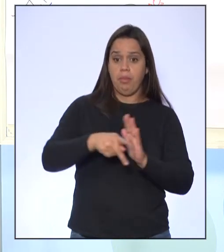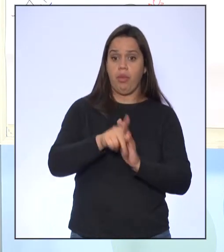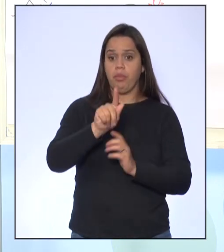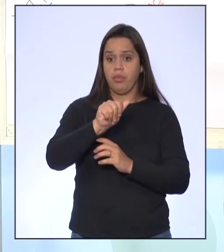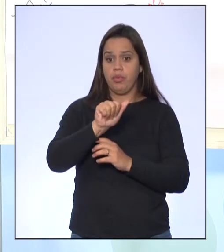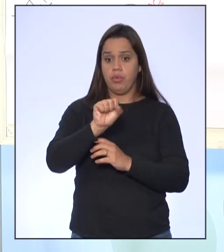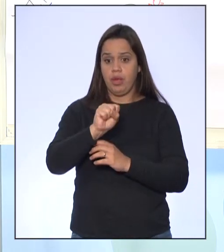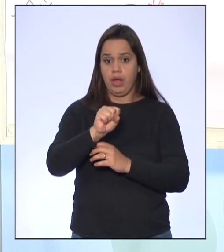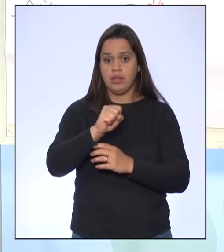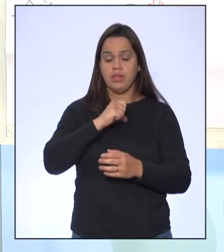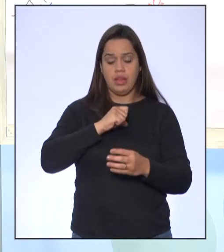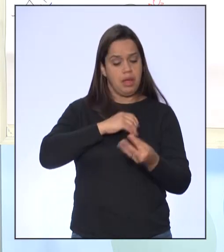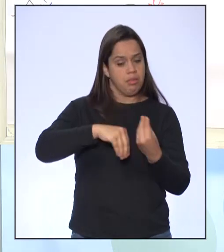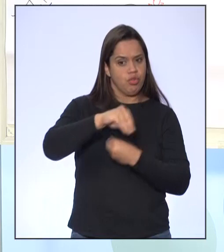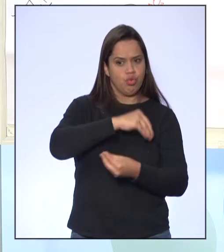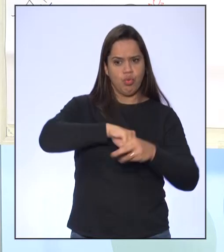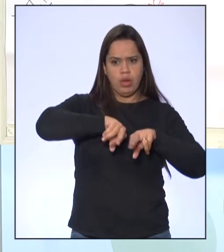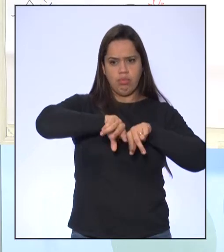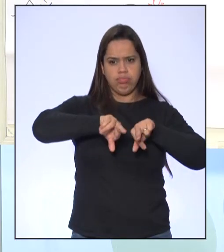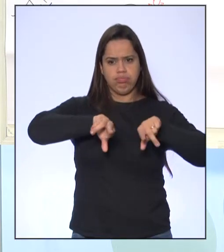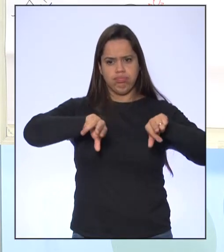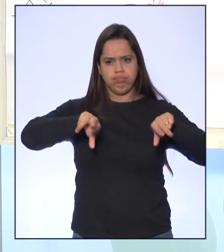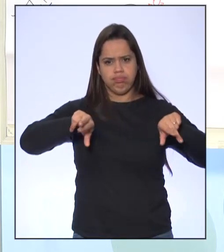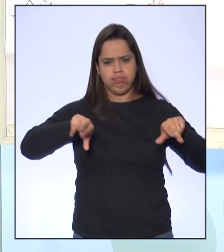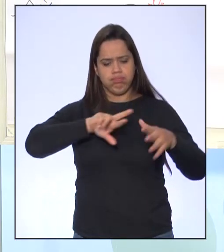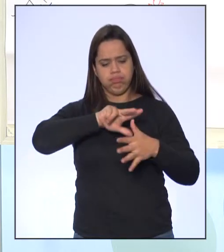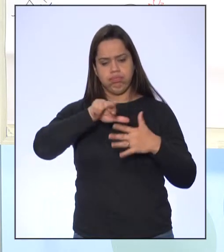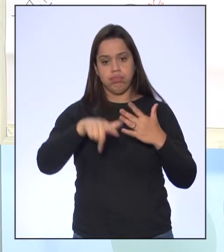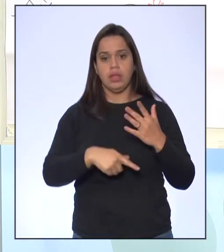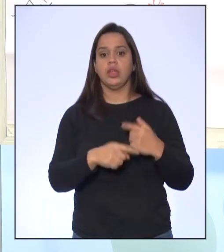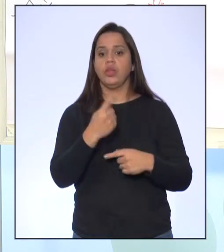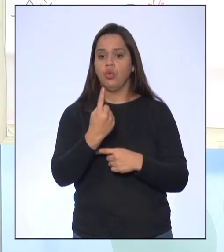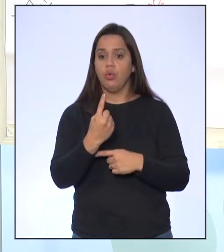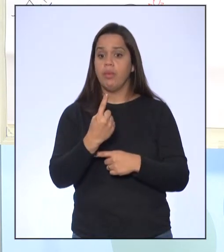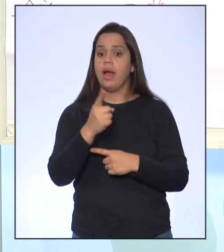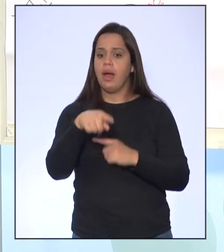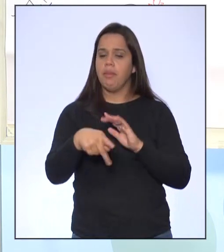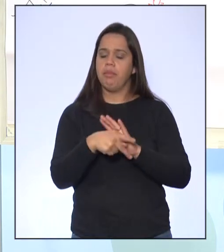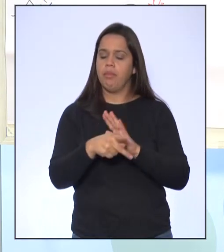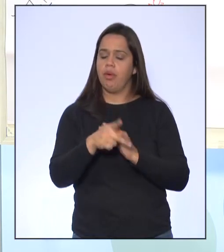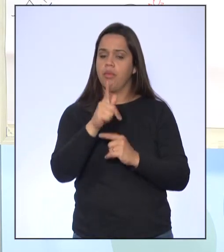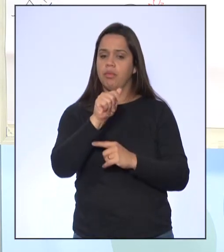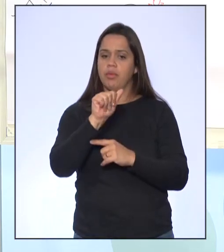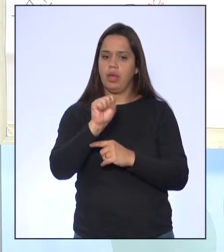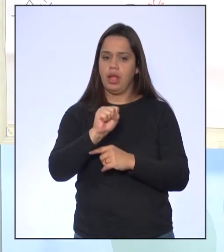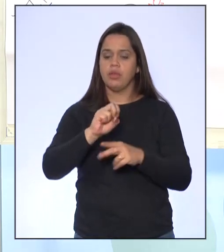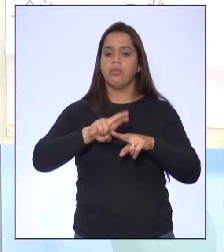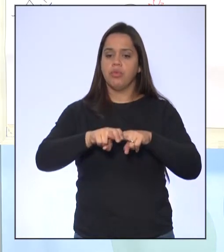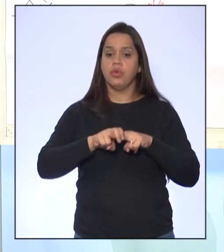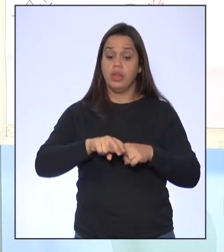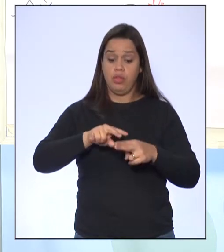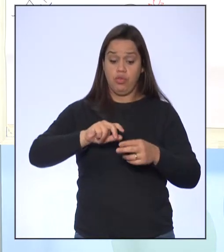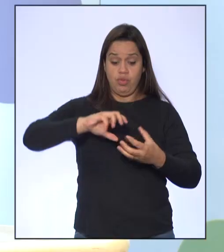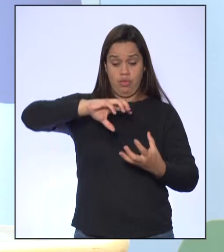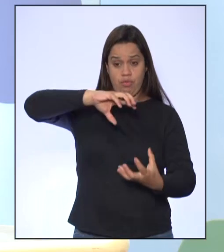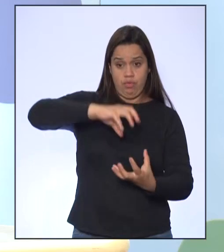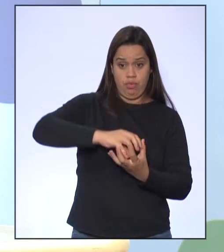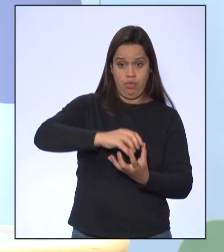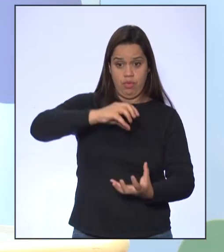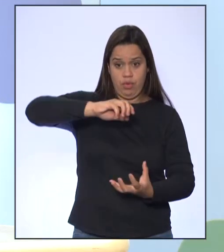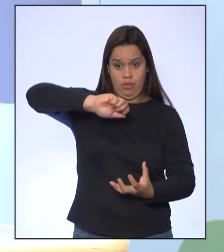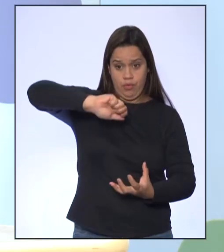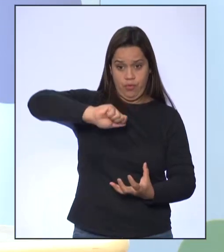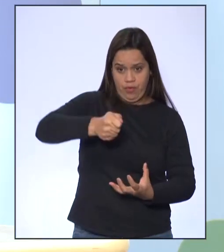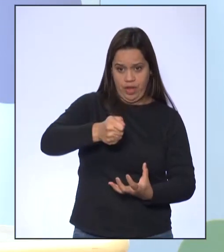tenho a mistura de várias substâncias, né? E uma delas é o gás. Por isso que a gente fecha bem ali para não escapar, né? O pessoal